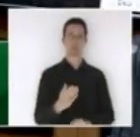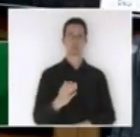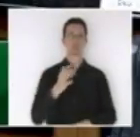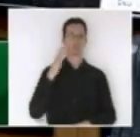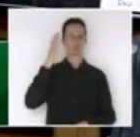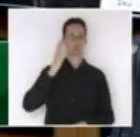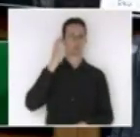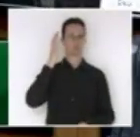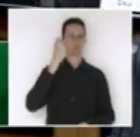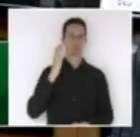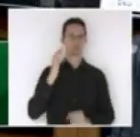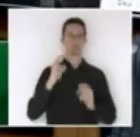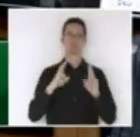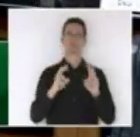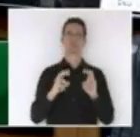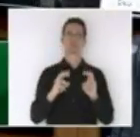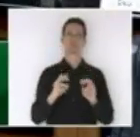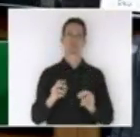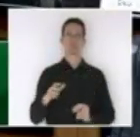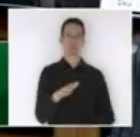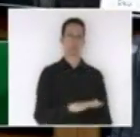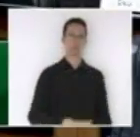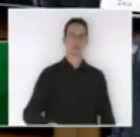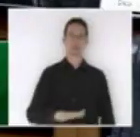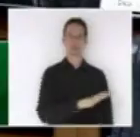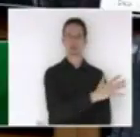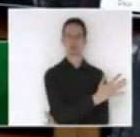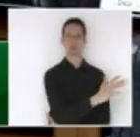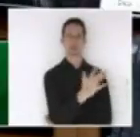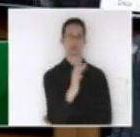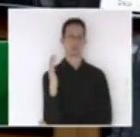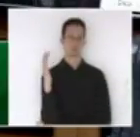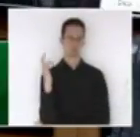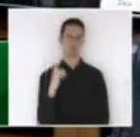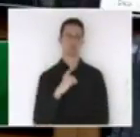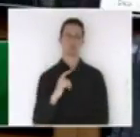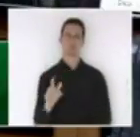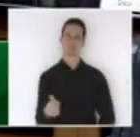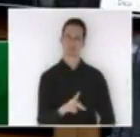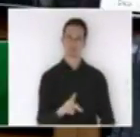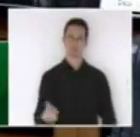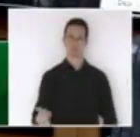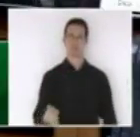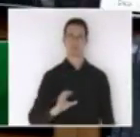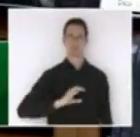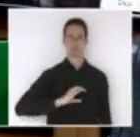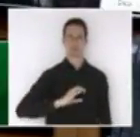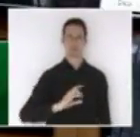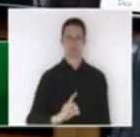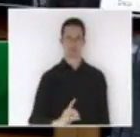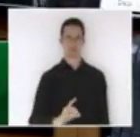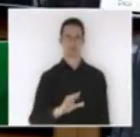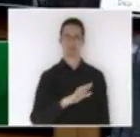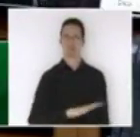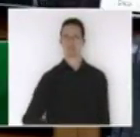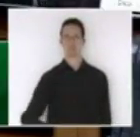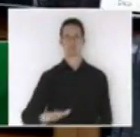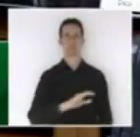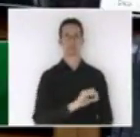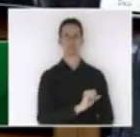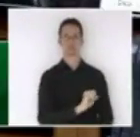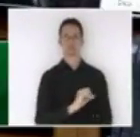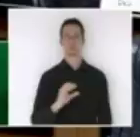sobre meio ambiente, com professores, coordenadores de todo o estado de Santa Catarina.